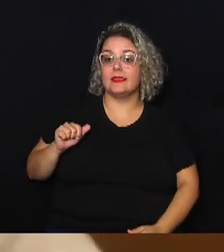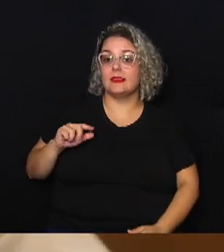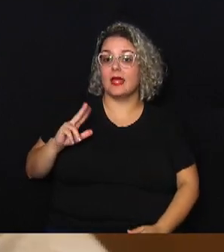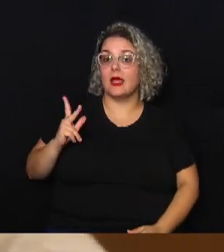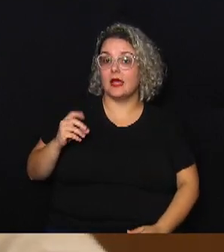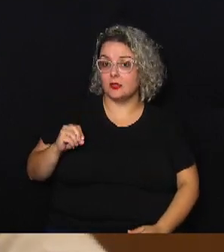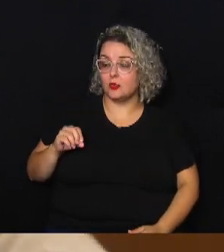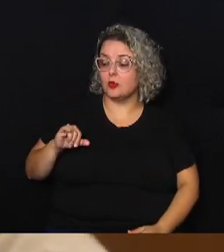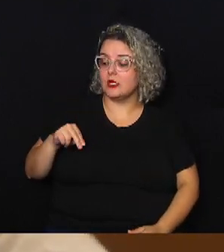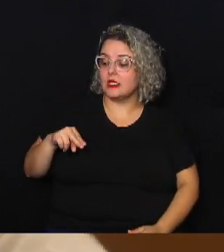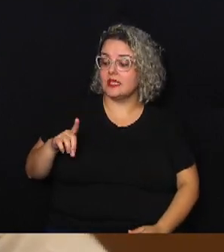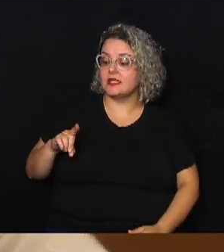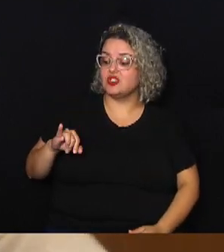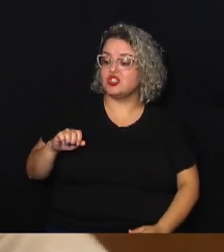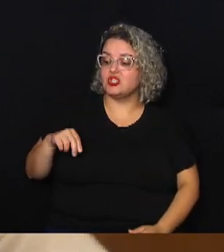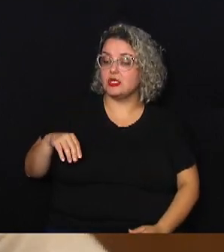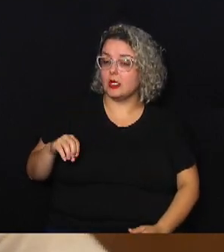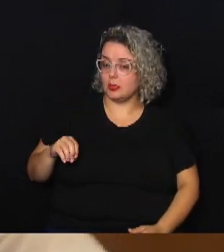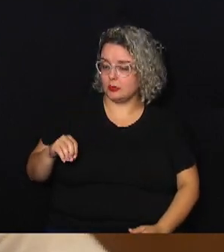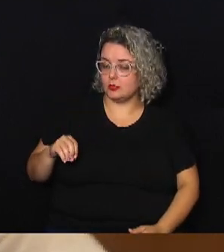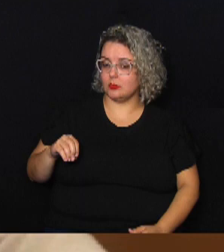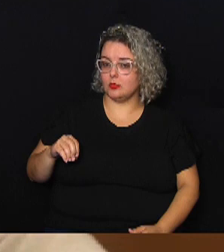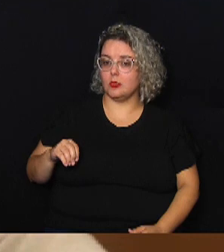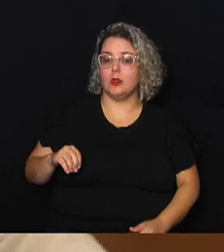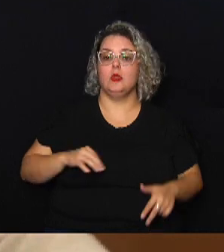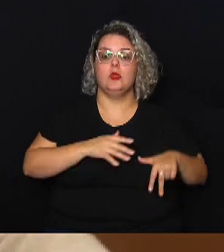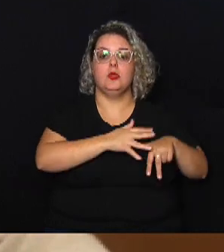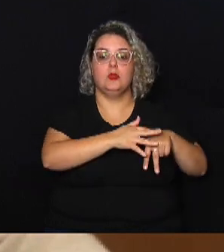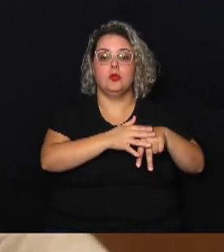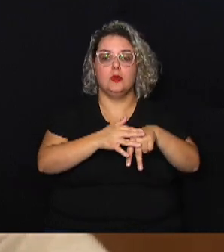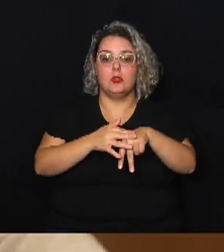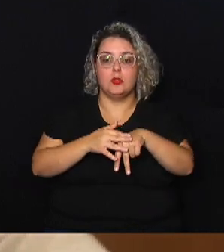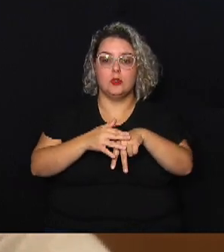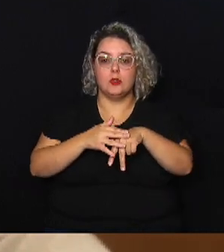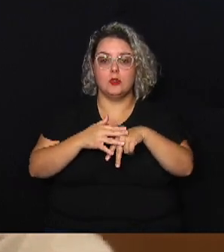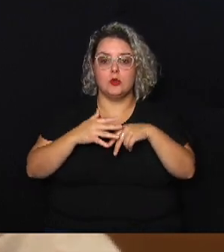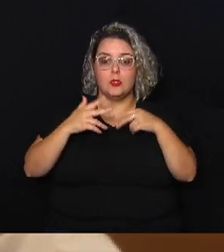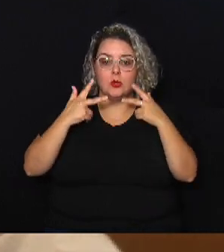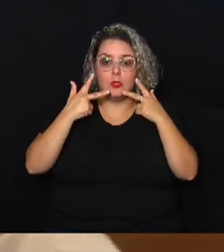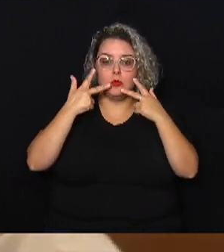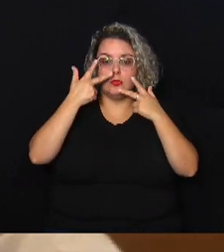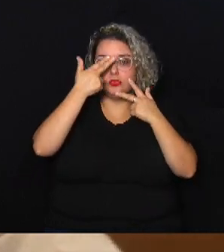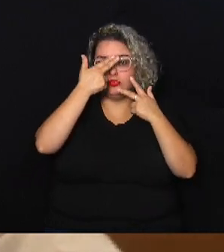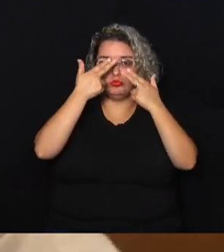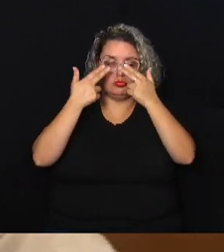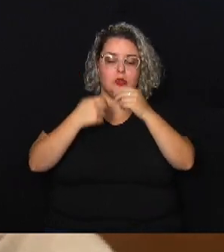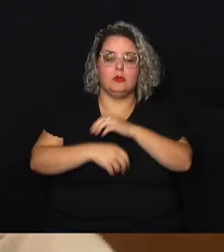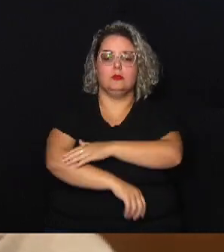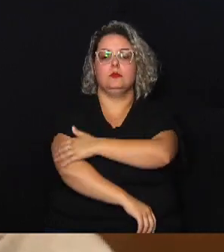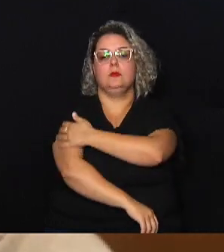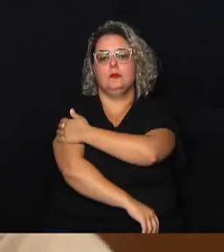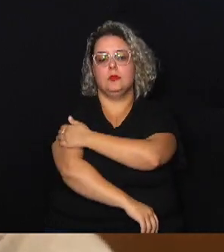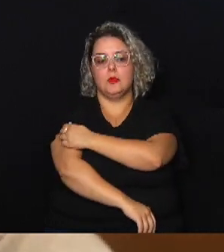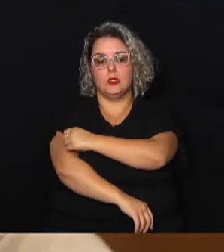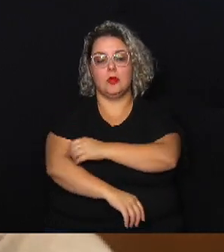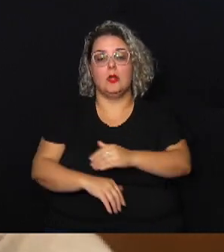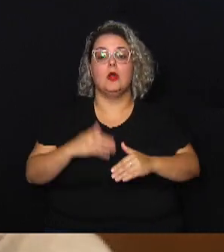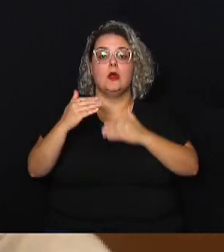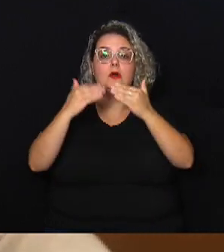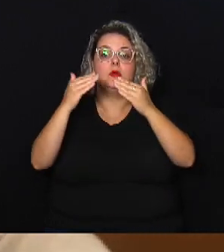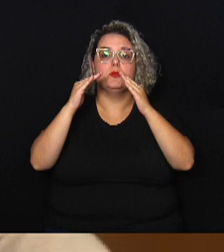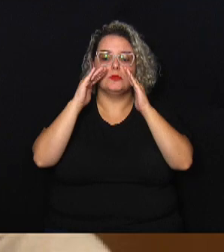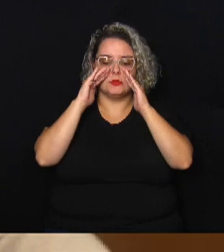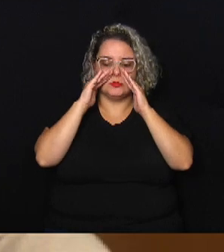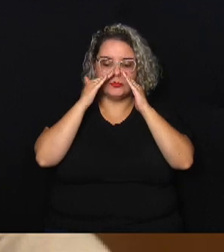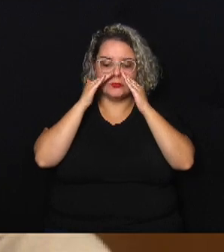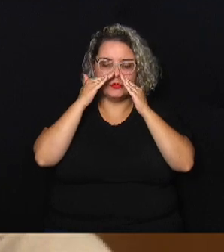que os pacientes tinham seus narizes amputados e então desenvolveu uma técnica para a reconstrução do